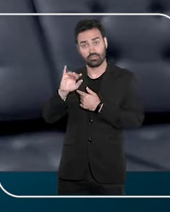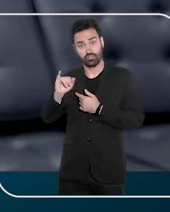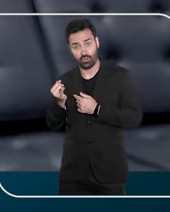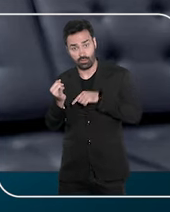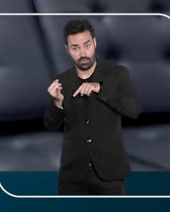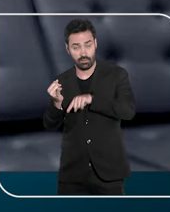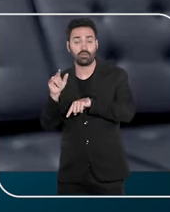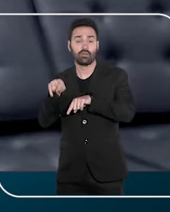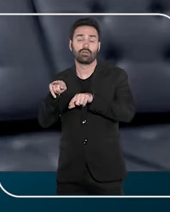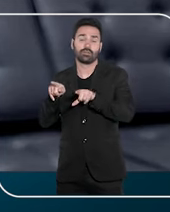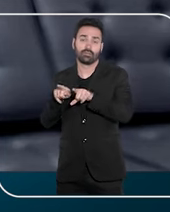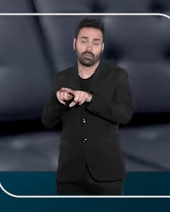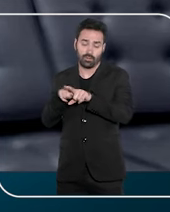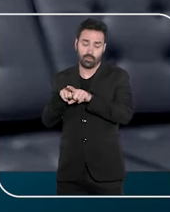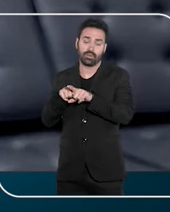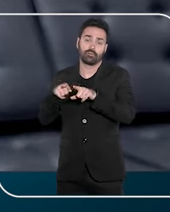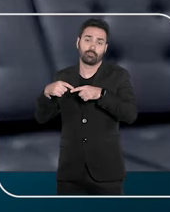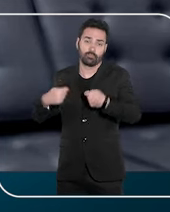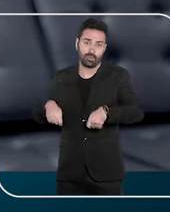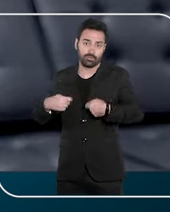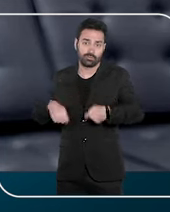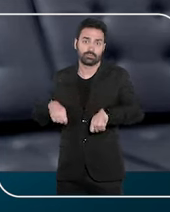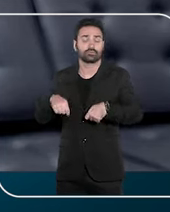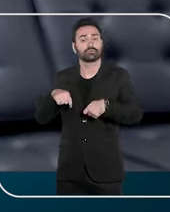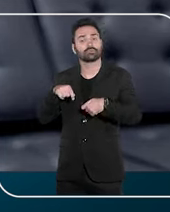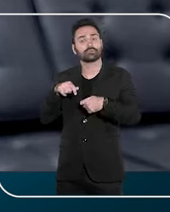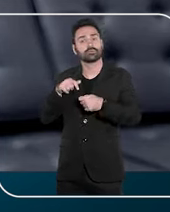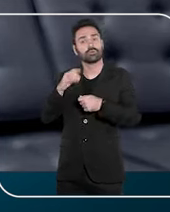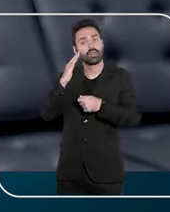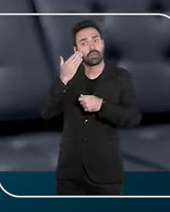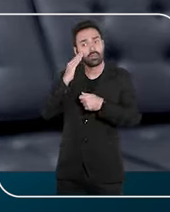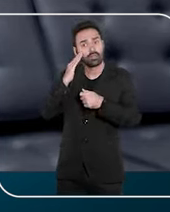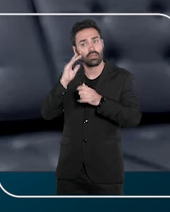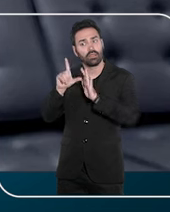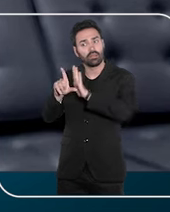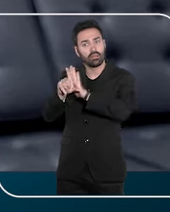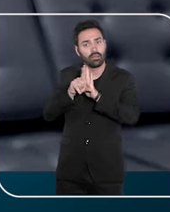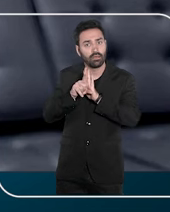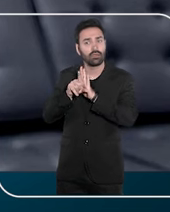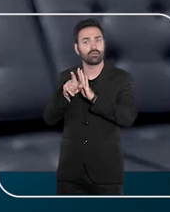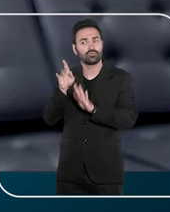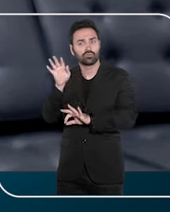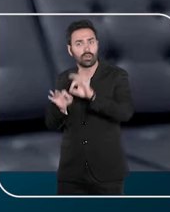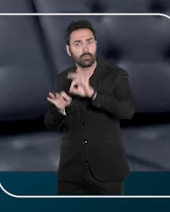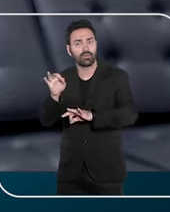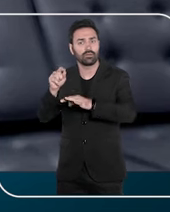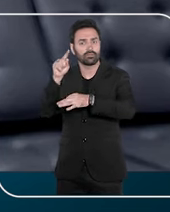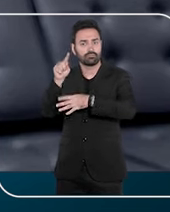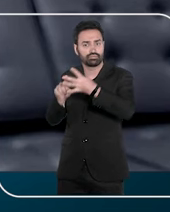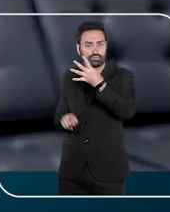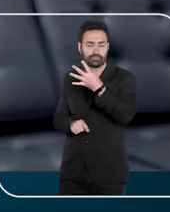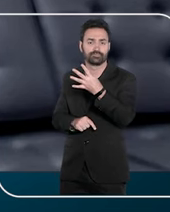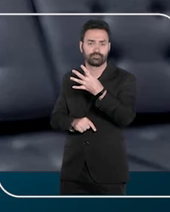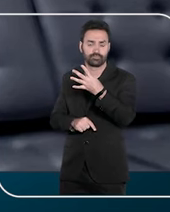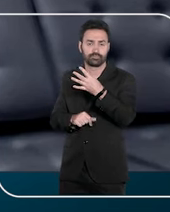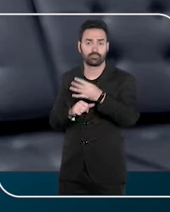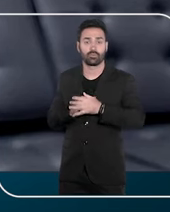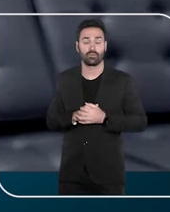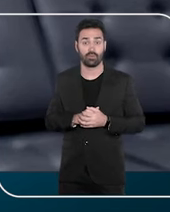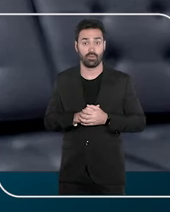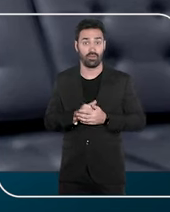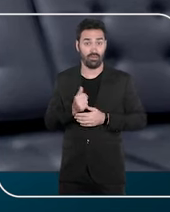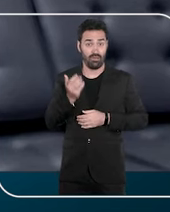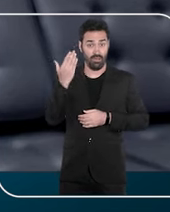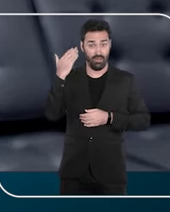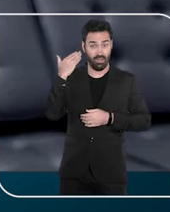legislação infraconstitucional. E, portanto, os recursos que até então eram todos